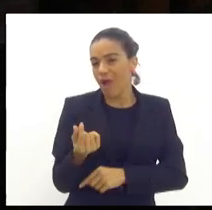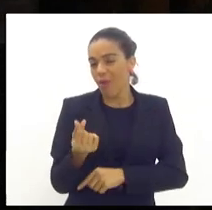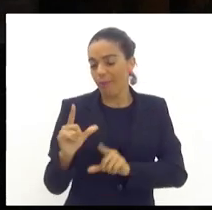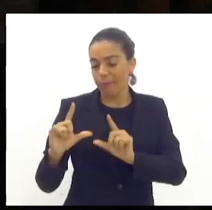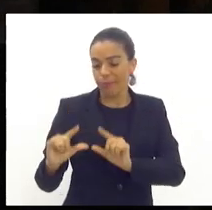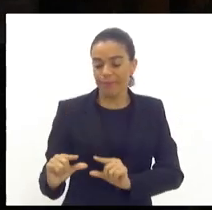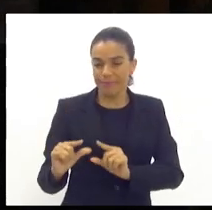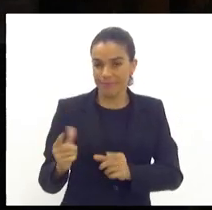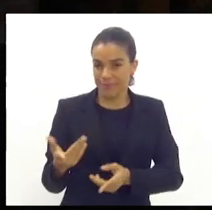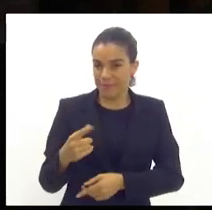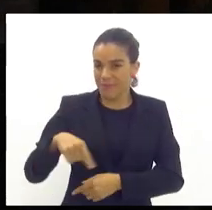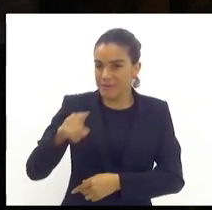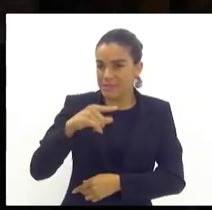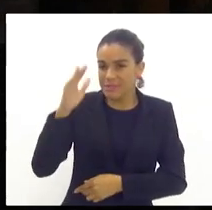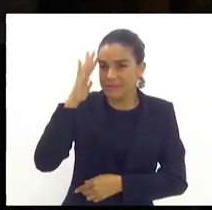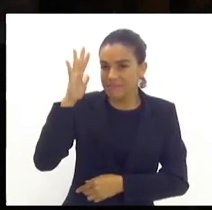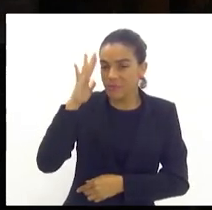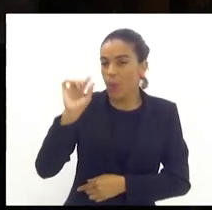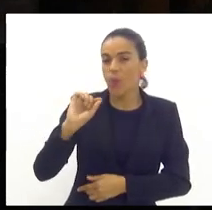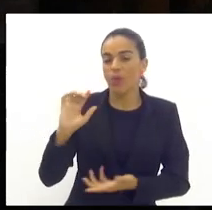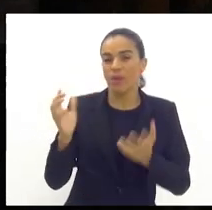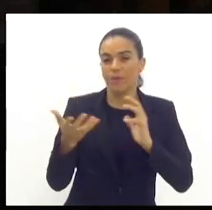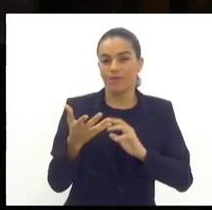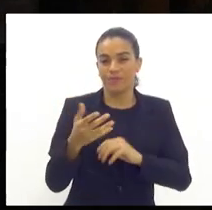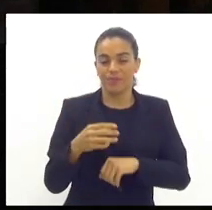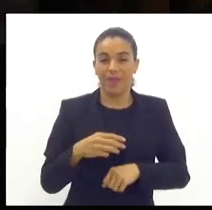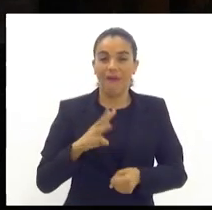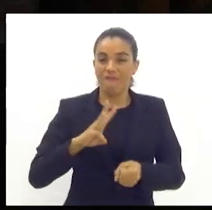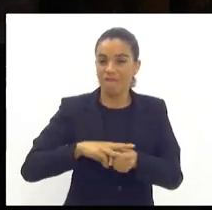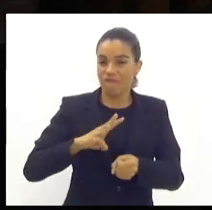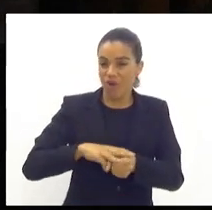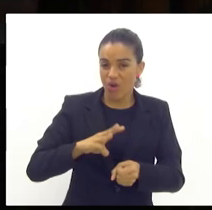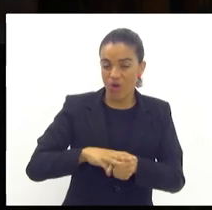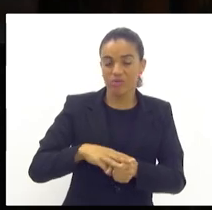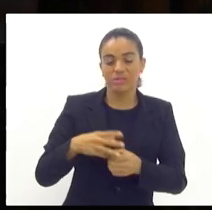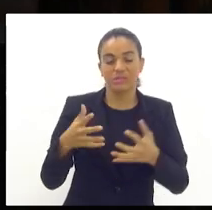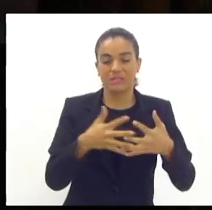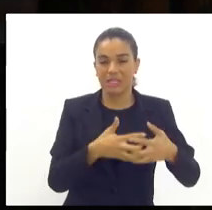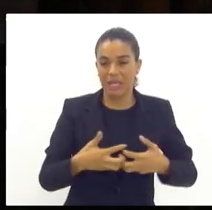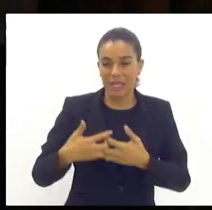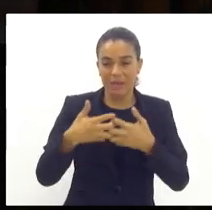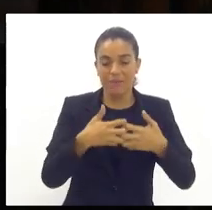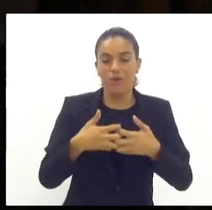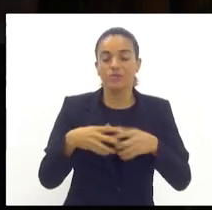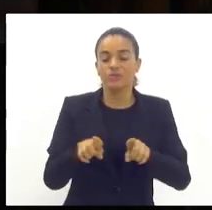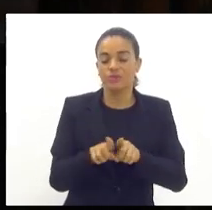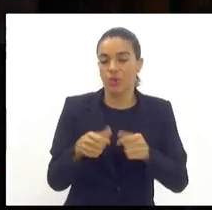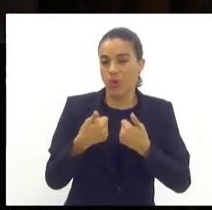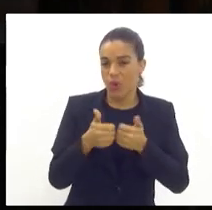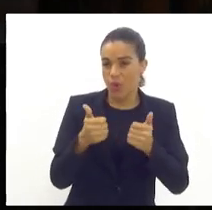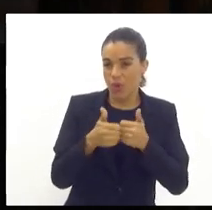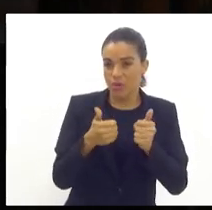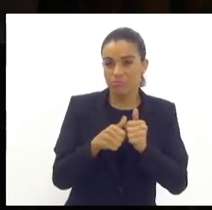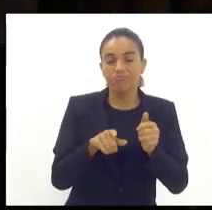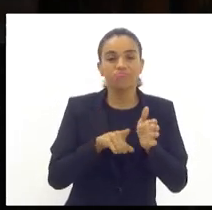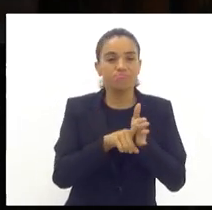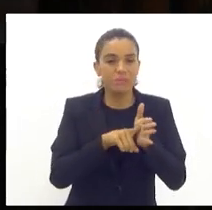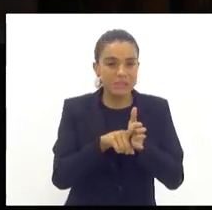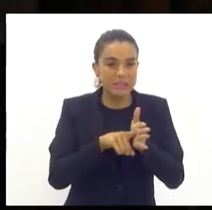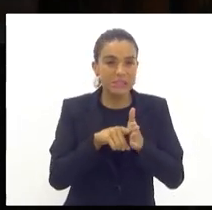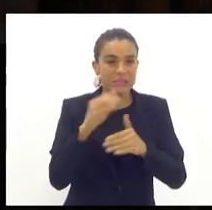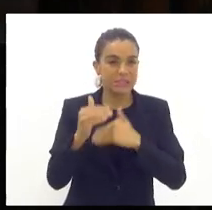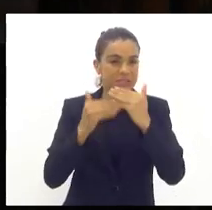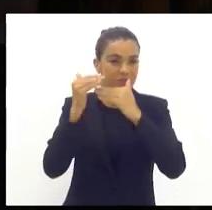uma ideia do que está acontecendo, a Volkswagen Caminhões e Ônibus, ela investiu em pesquisa e desenvolvimento aqui no